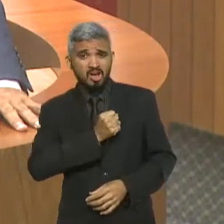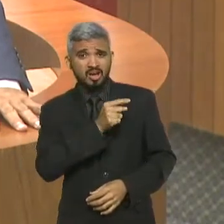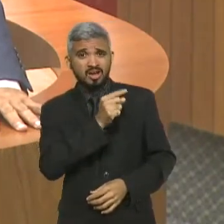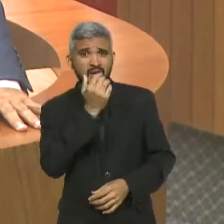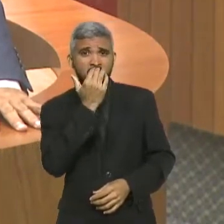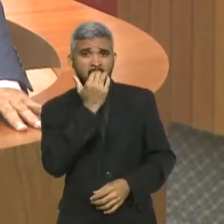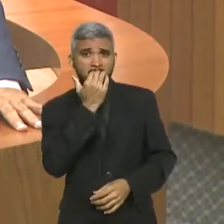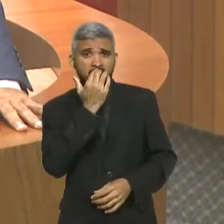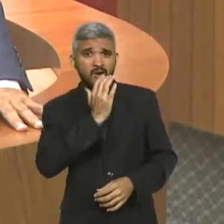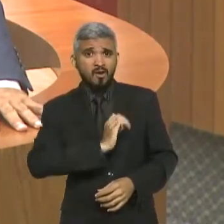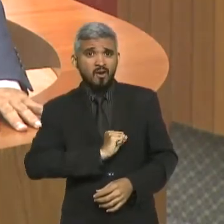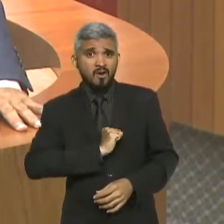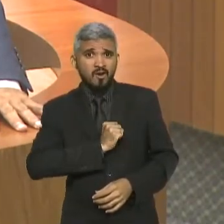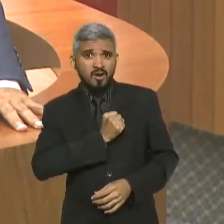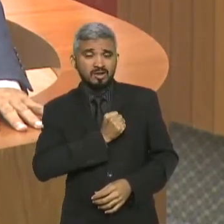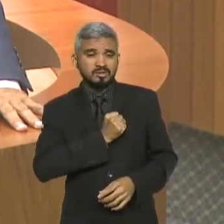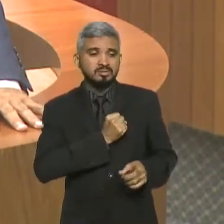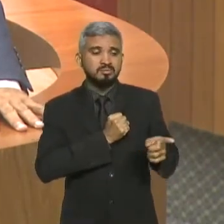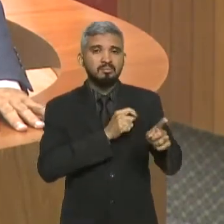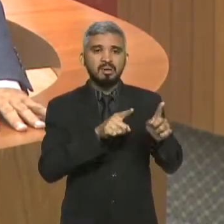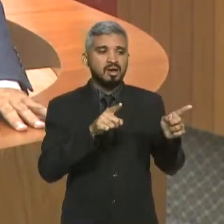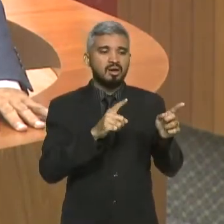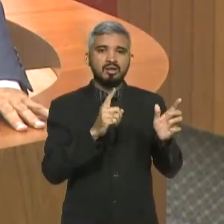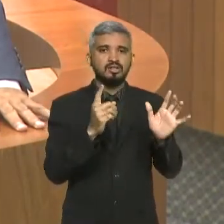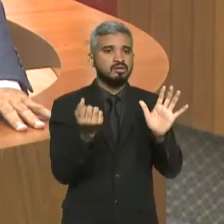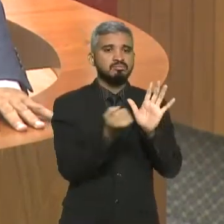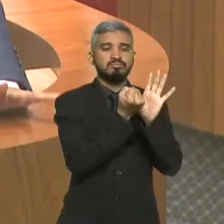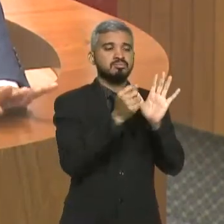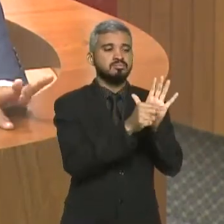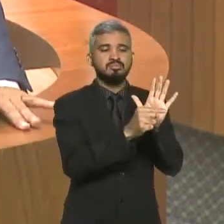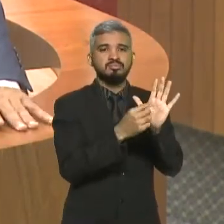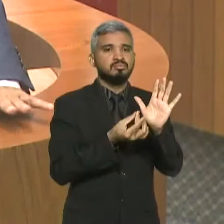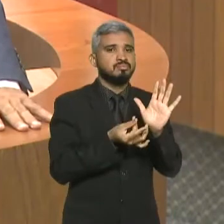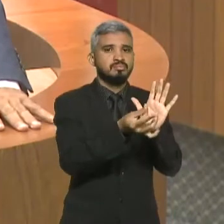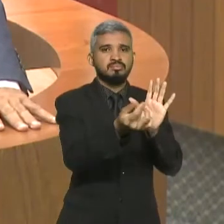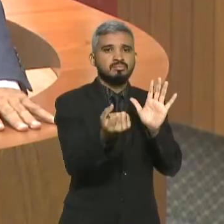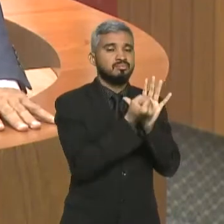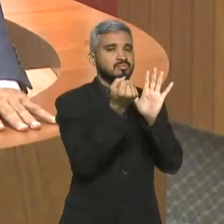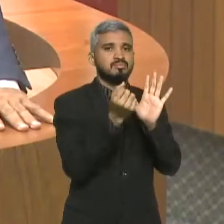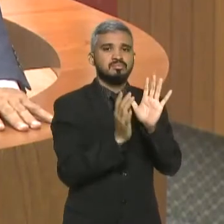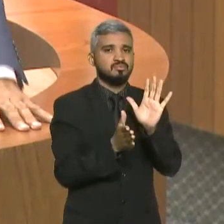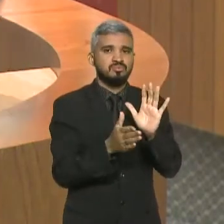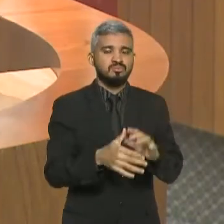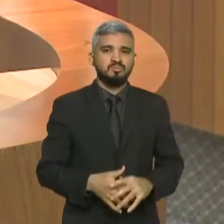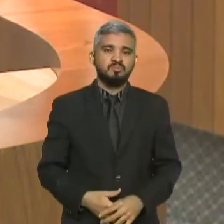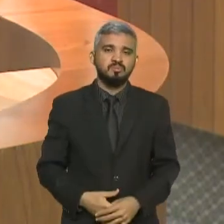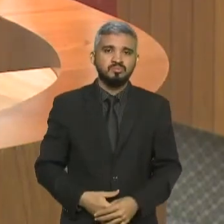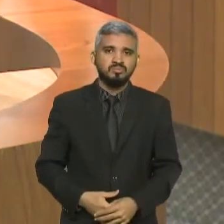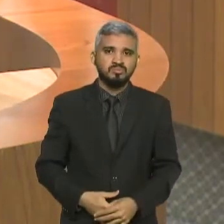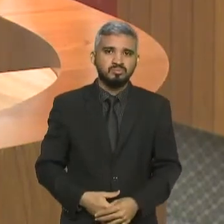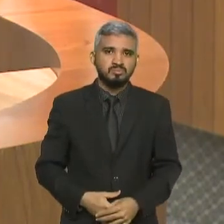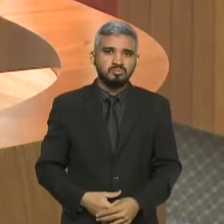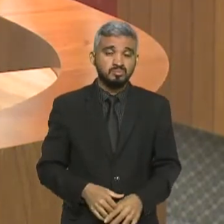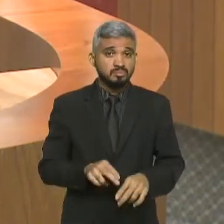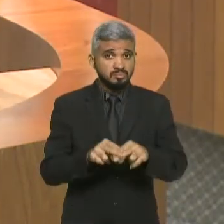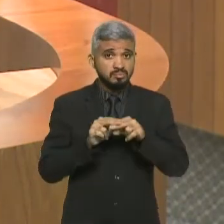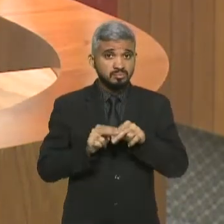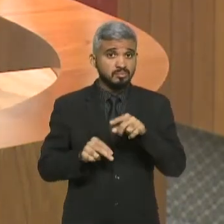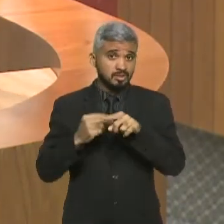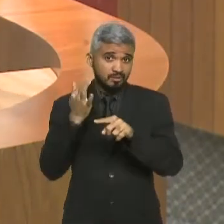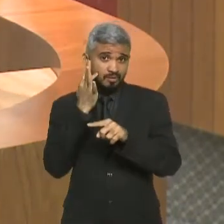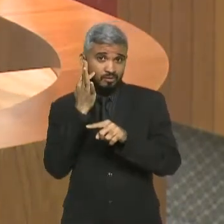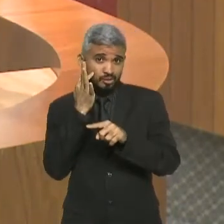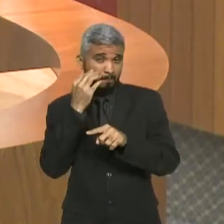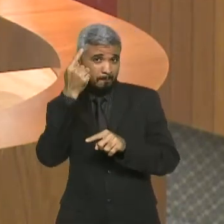mais 30 minutos daqui para a próxima semana. Vamos falar disso depois. Mas vamos lá. Achando que a empresa era do grupo Sarney,